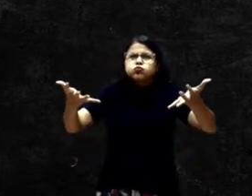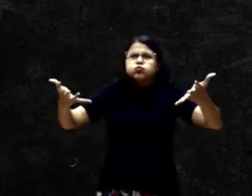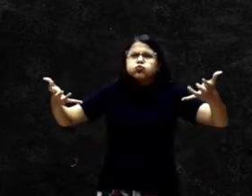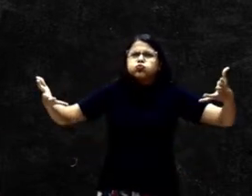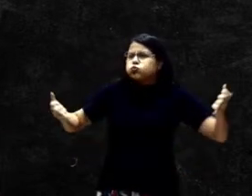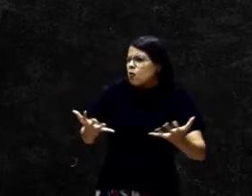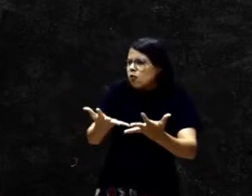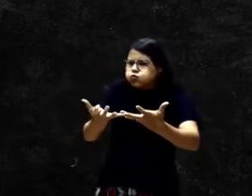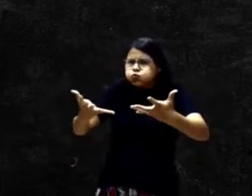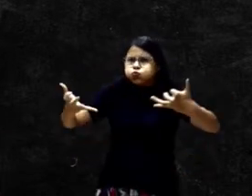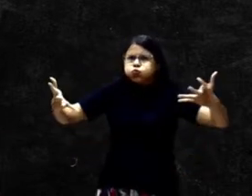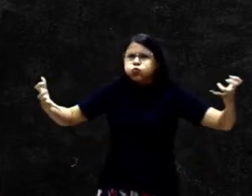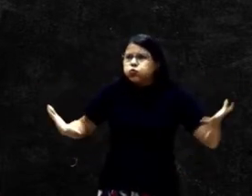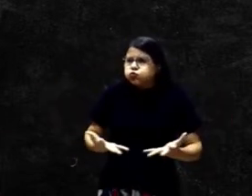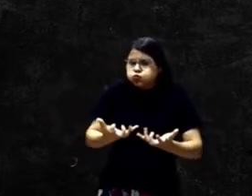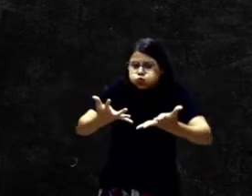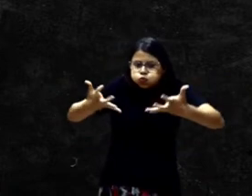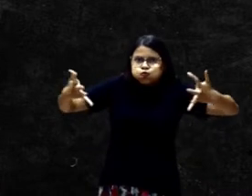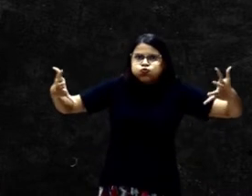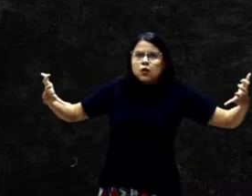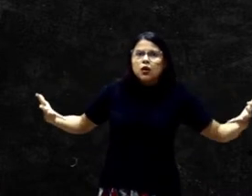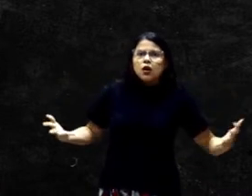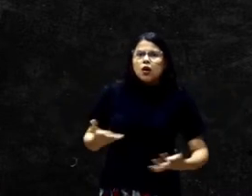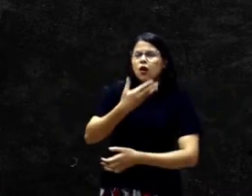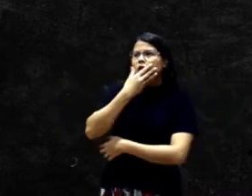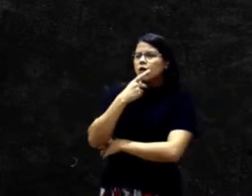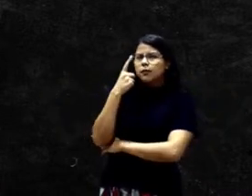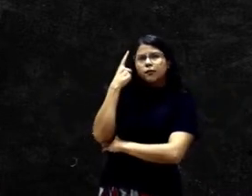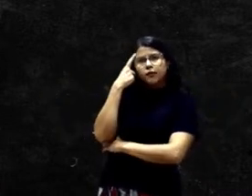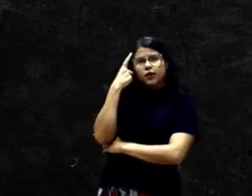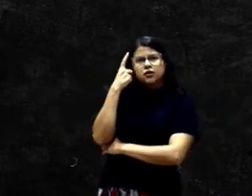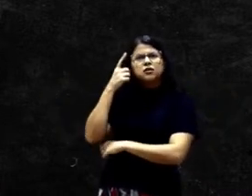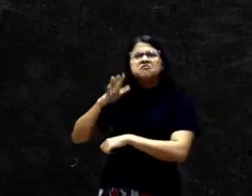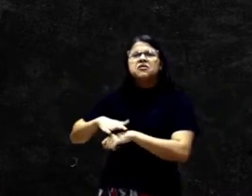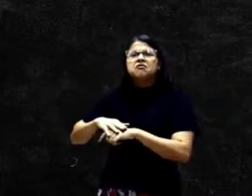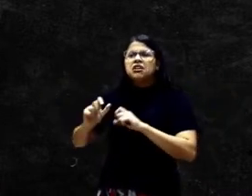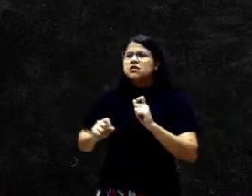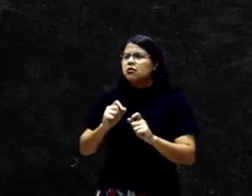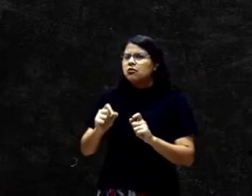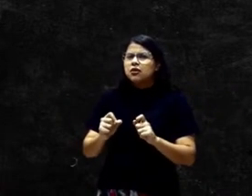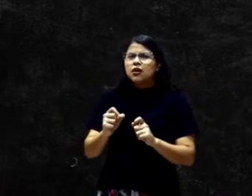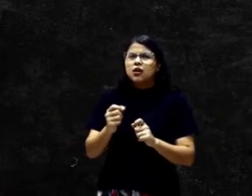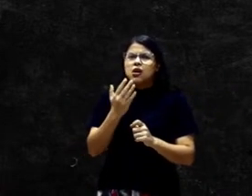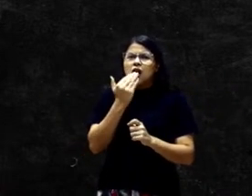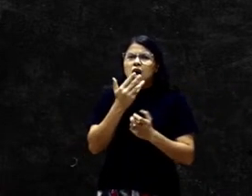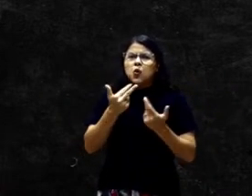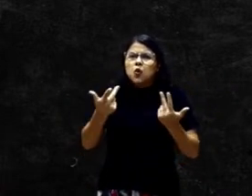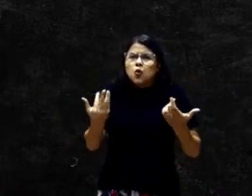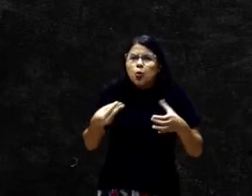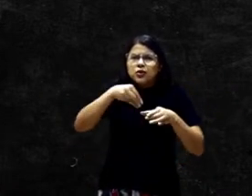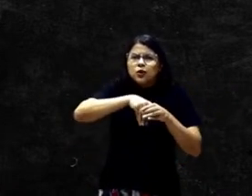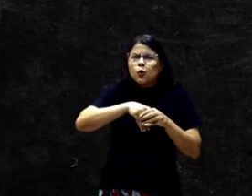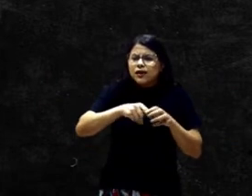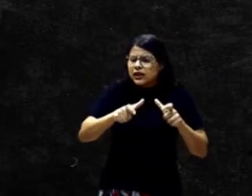pensar: que farei? Pois eu não tenho onde armazenar a minha colheita. Até